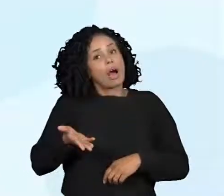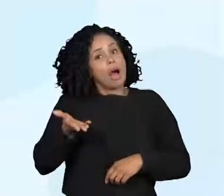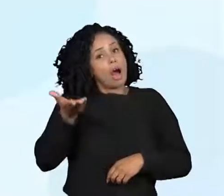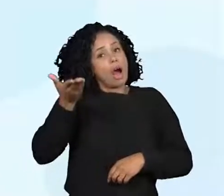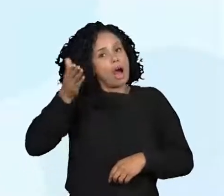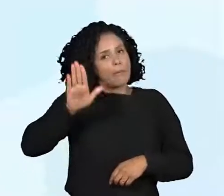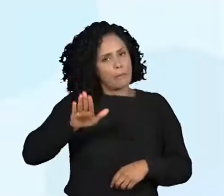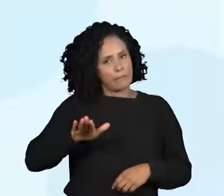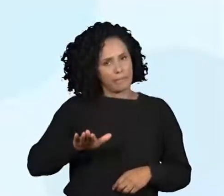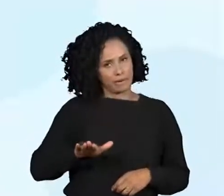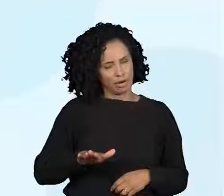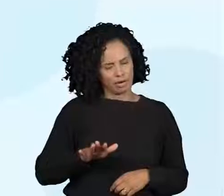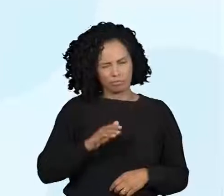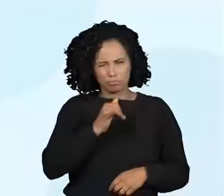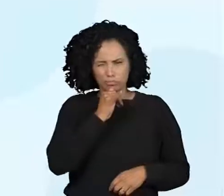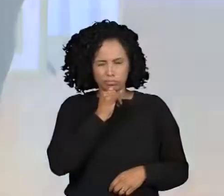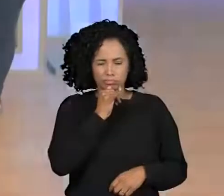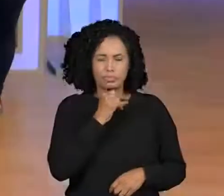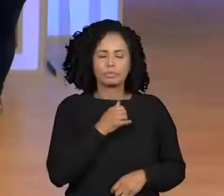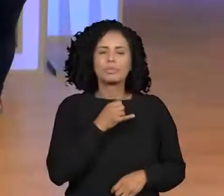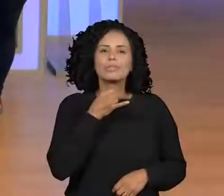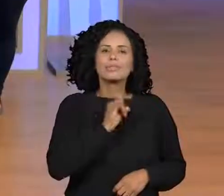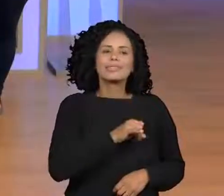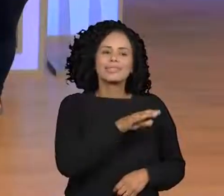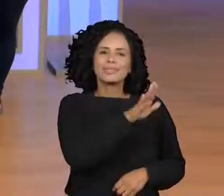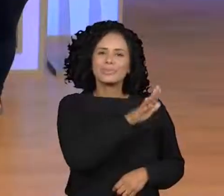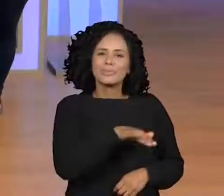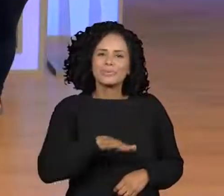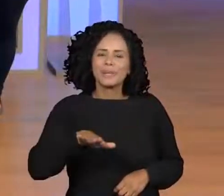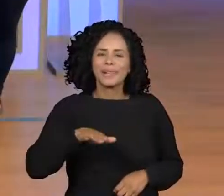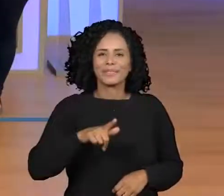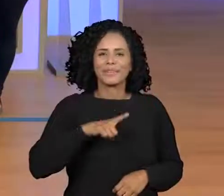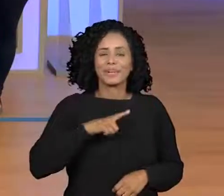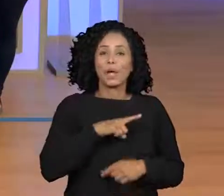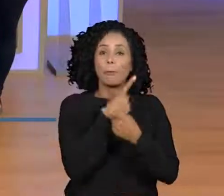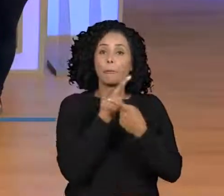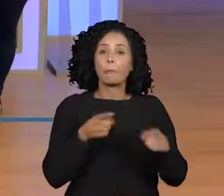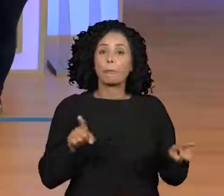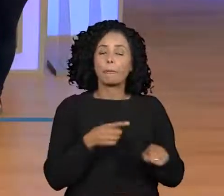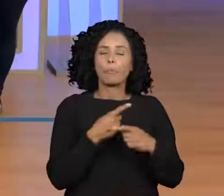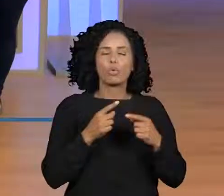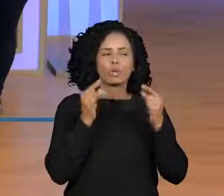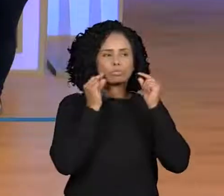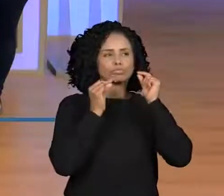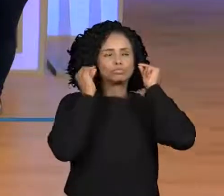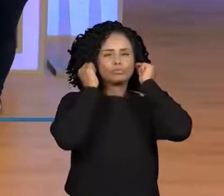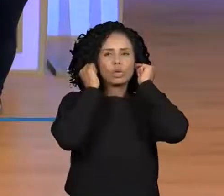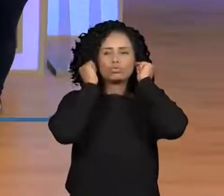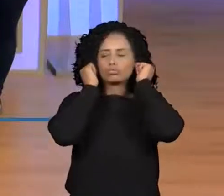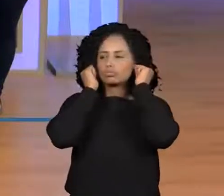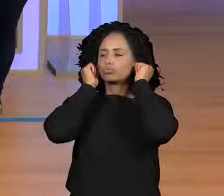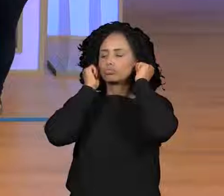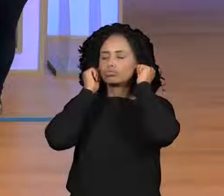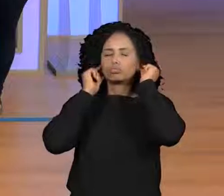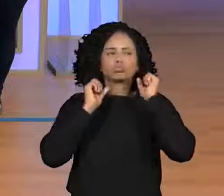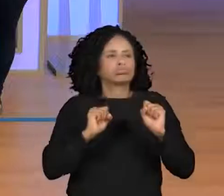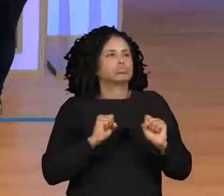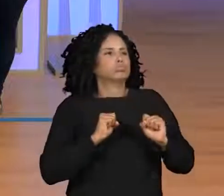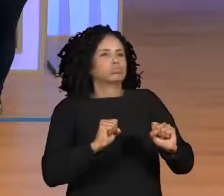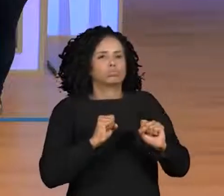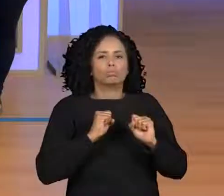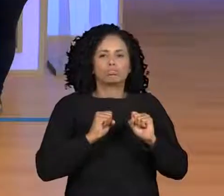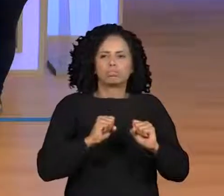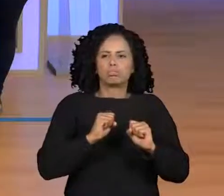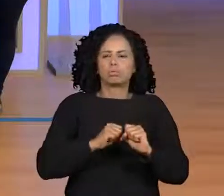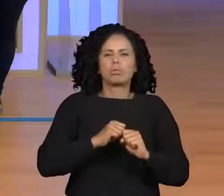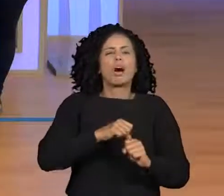intensidade é aquilo lá, professora, quando o aluno está ouvindo a música alta e chega o pai, a tia, a avó e fala: abaixa